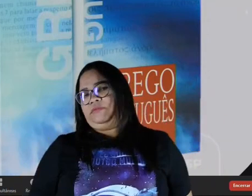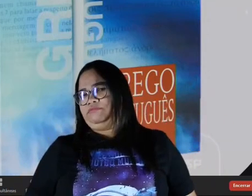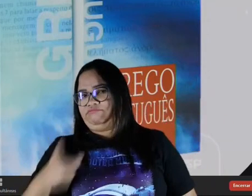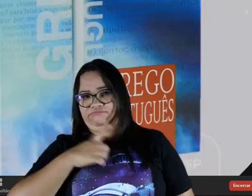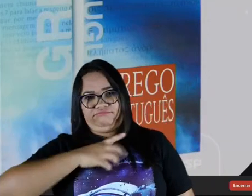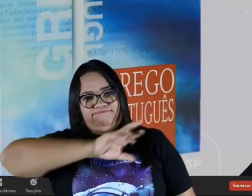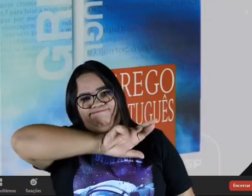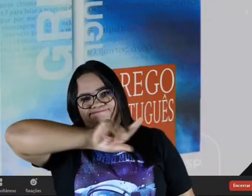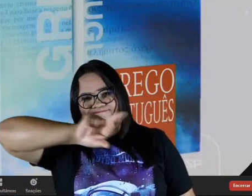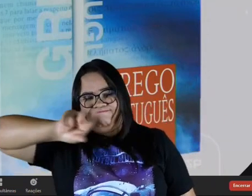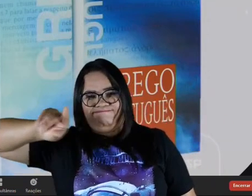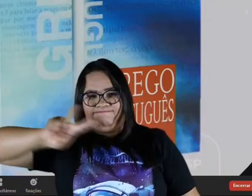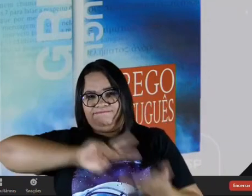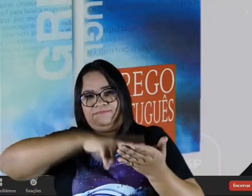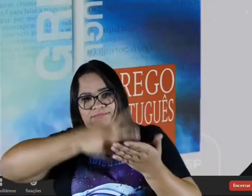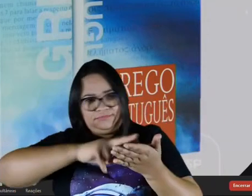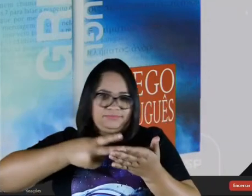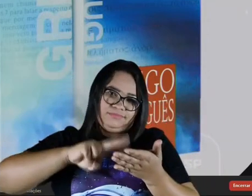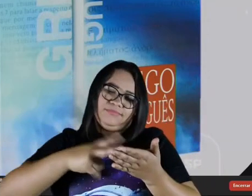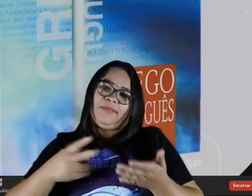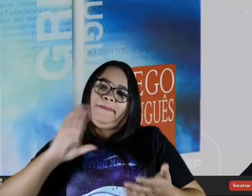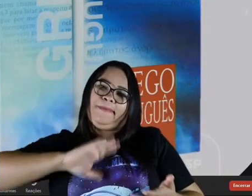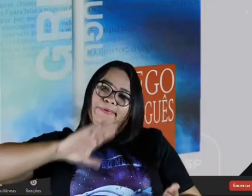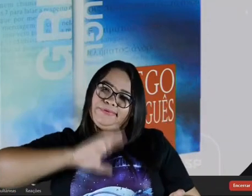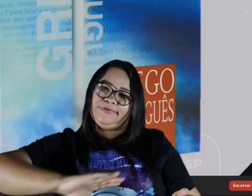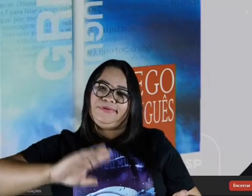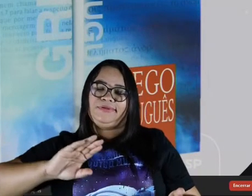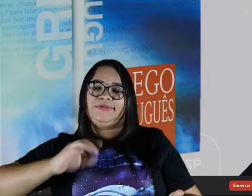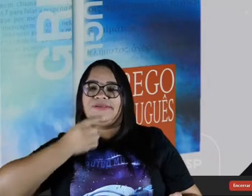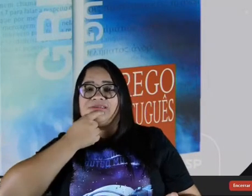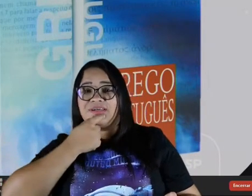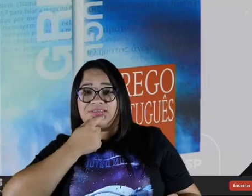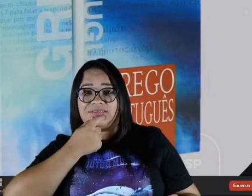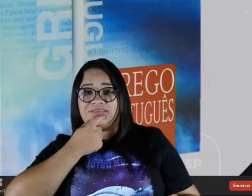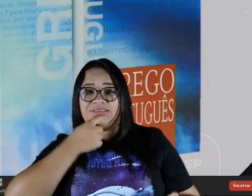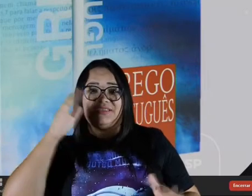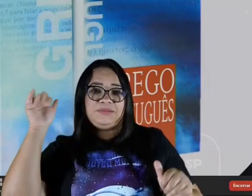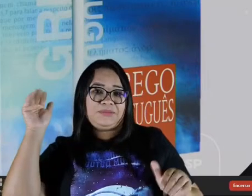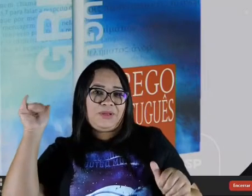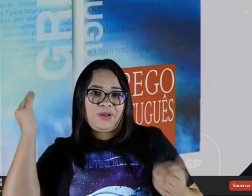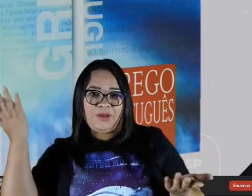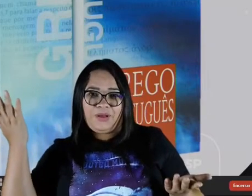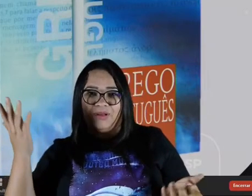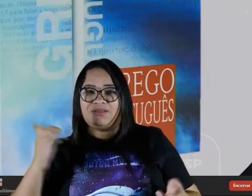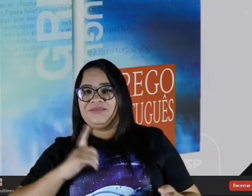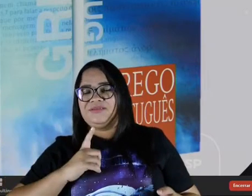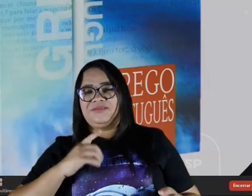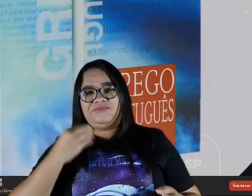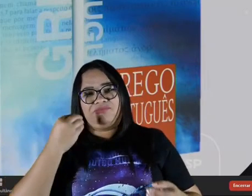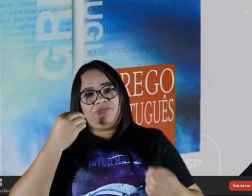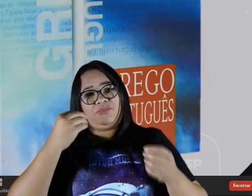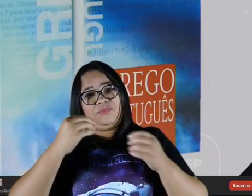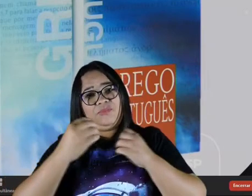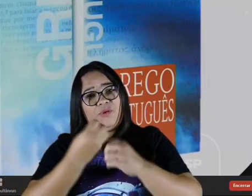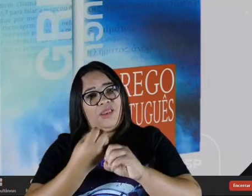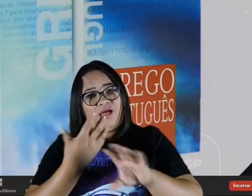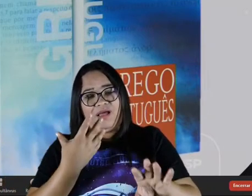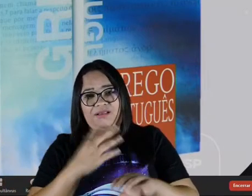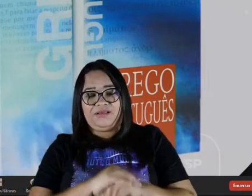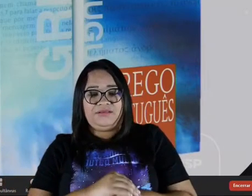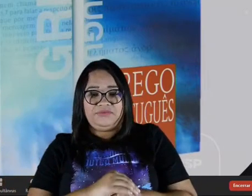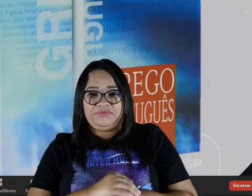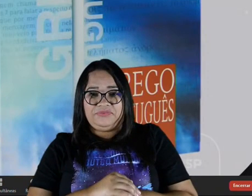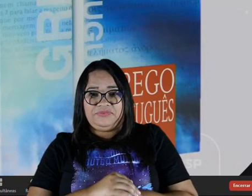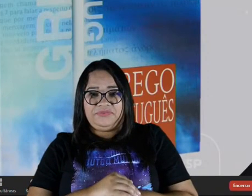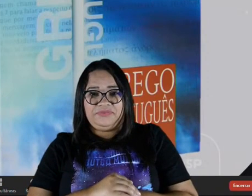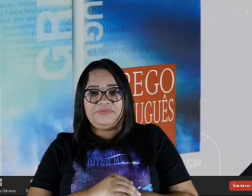as versões em português, inglês, alemão, espanhol, online. São poucas as editoras que não disponibilizam o texto